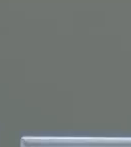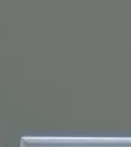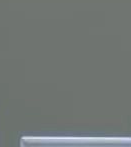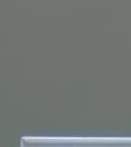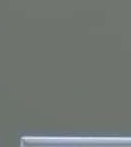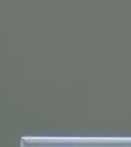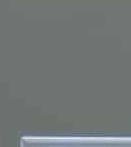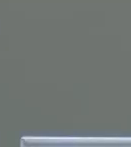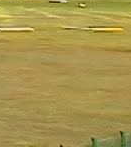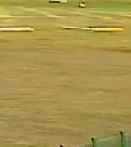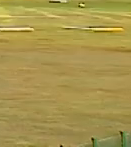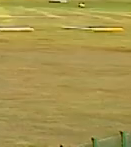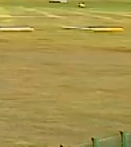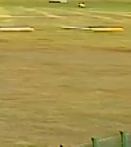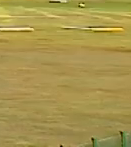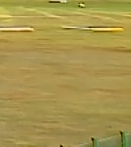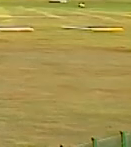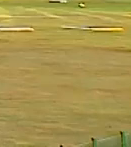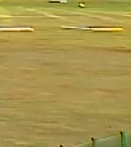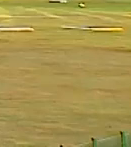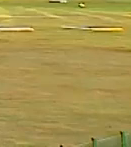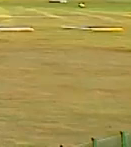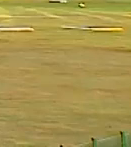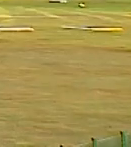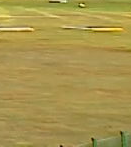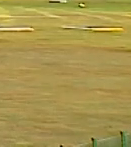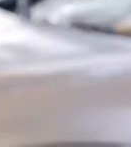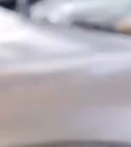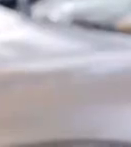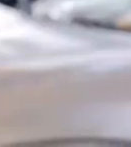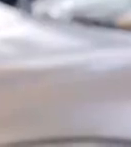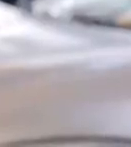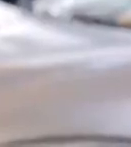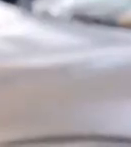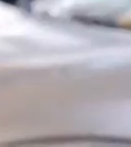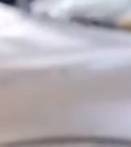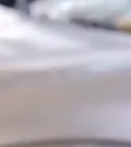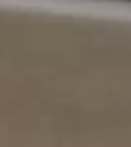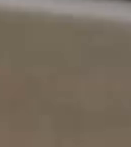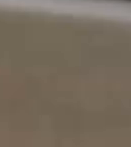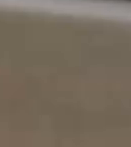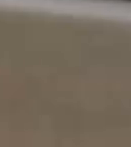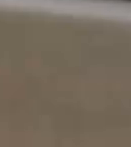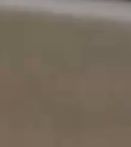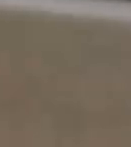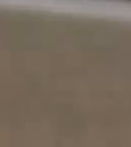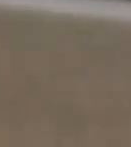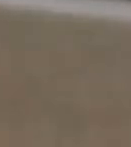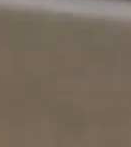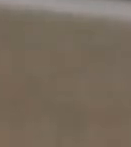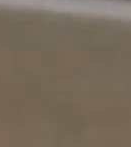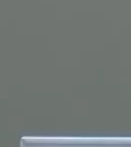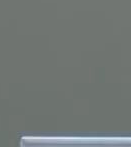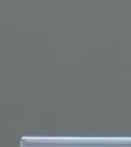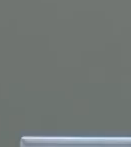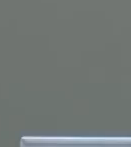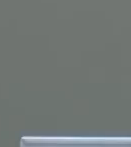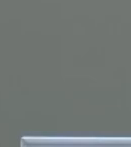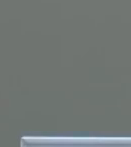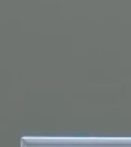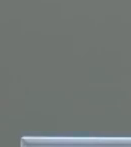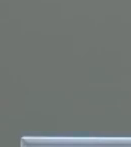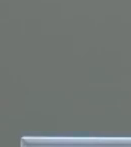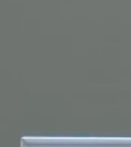para defesa de Wilson Lima a denúncia da pgr é incabível já que o vazamento de informações da investigação